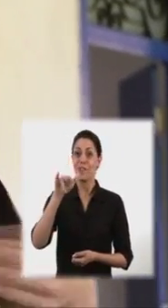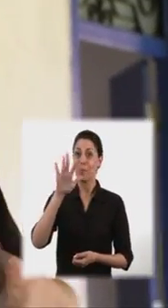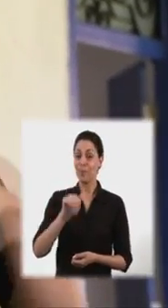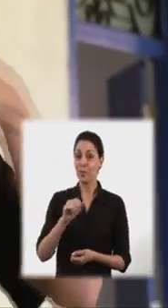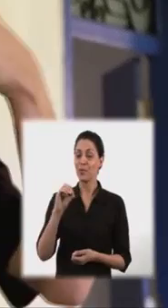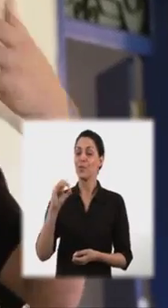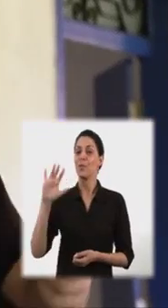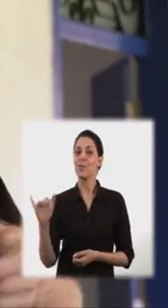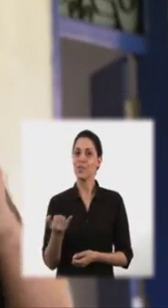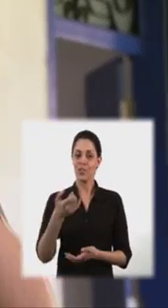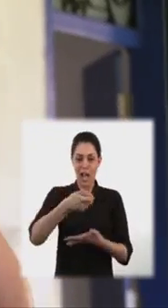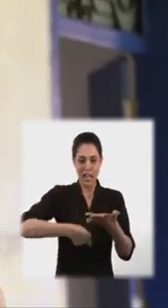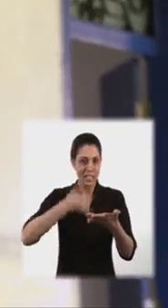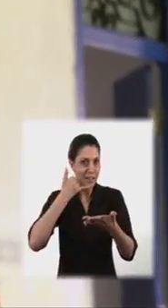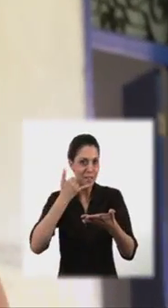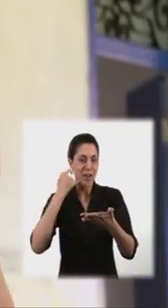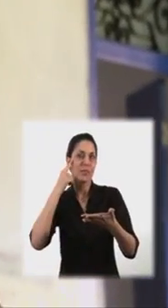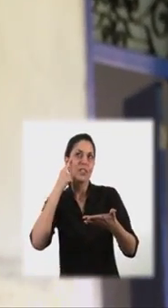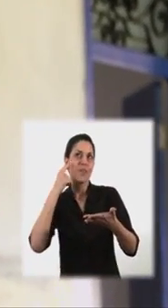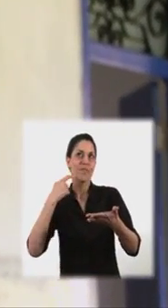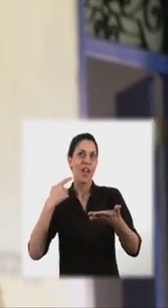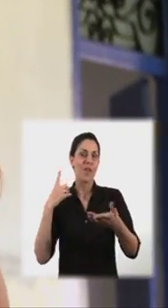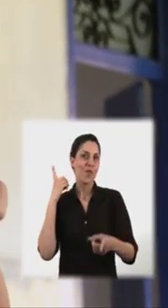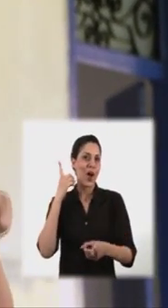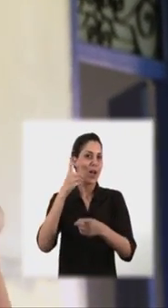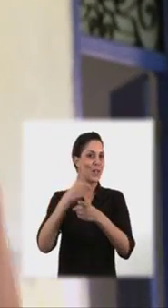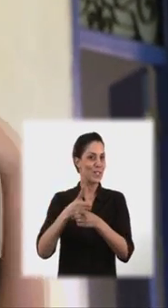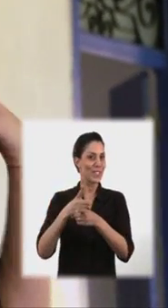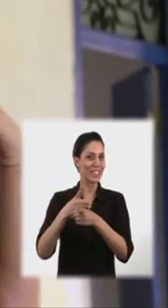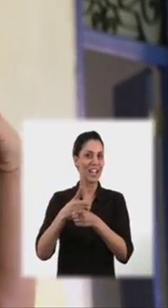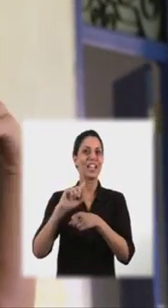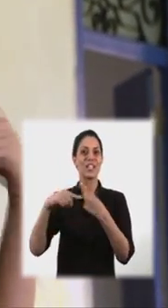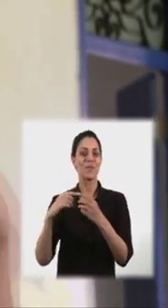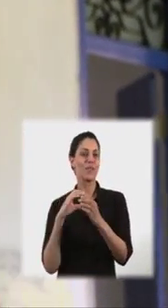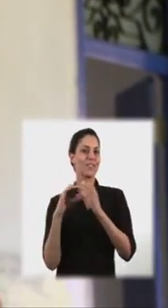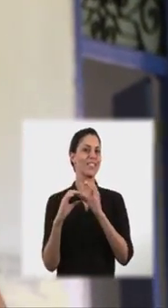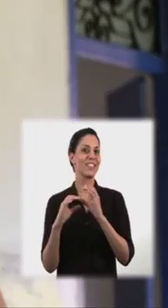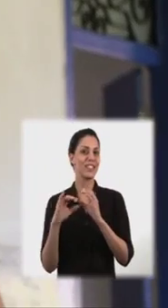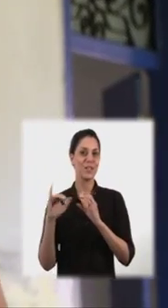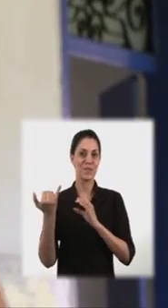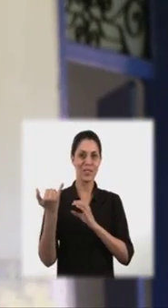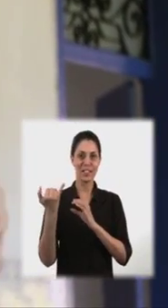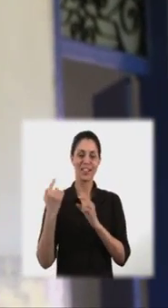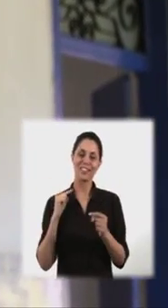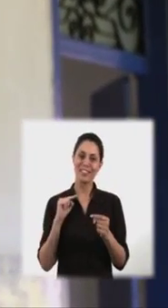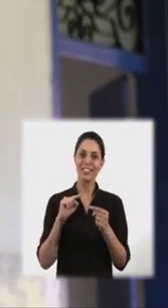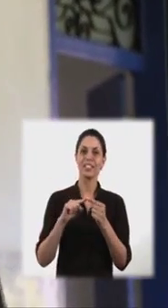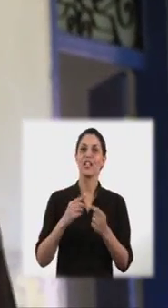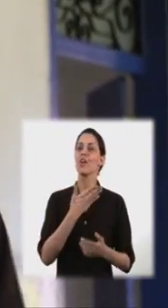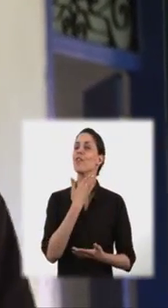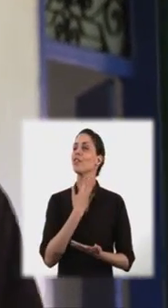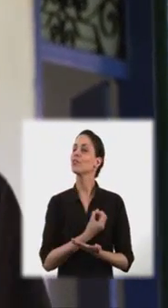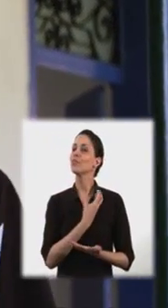agarrou atônito uma lista telefônica e pensou assim no ato: vou achar o seu contato e depois comunicar-me. Vou concluir minha meta falando em